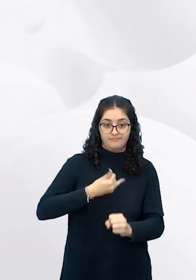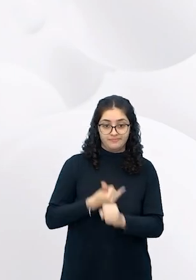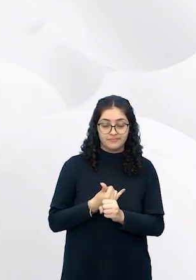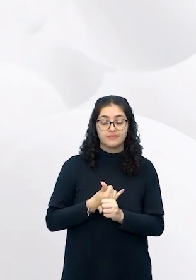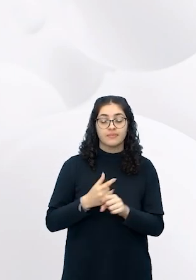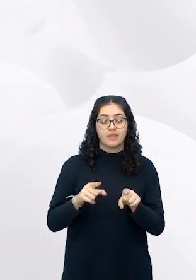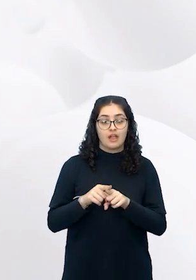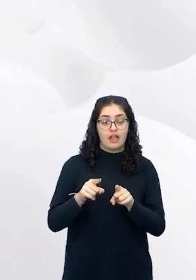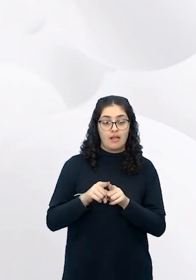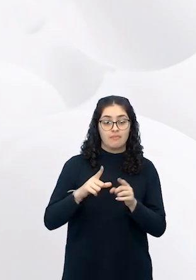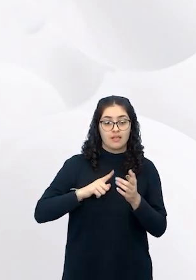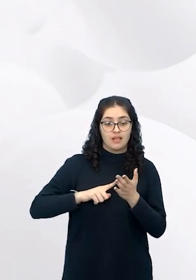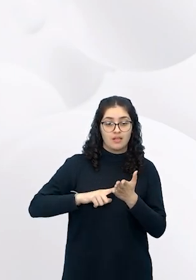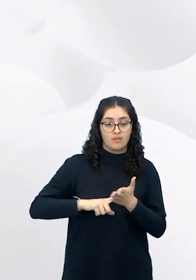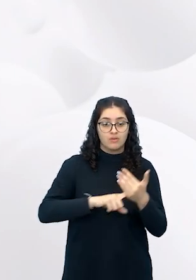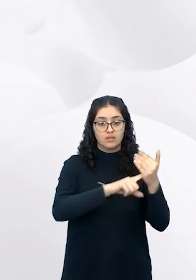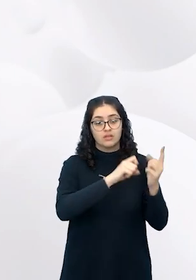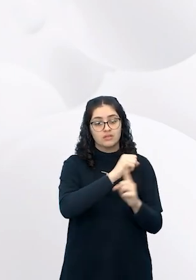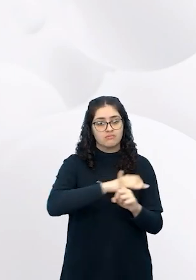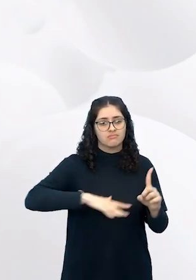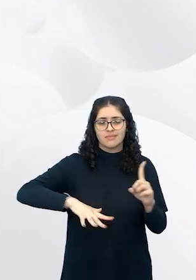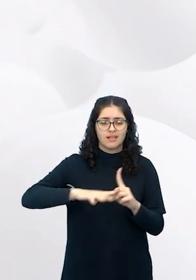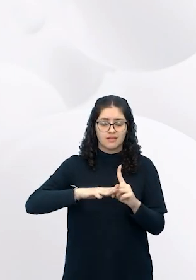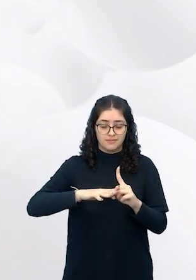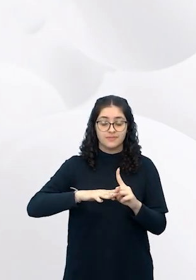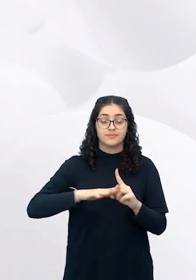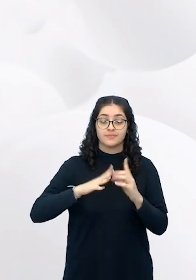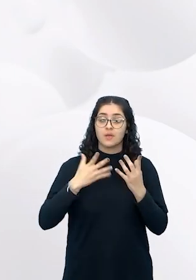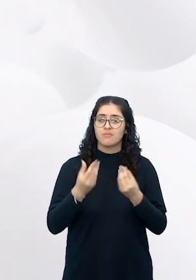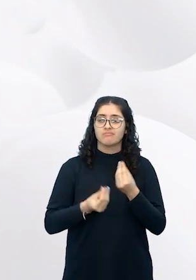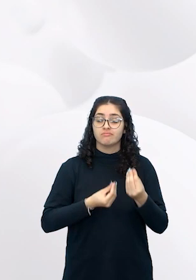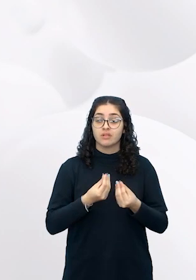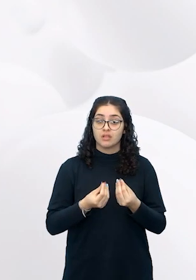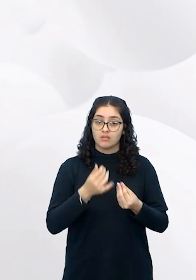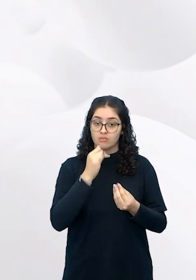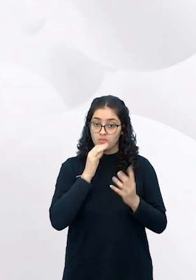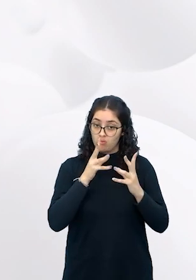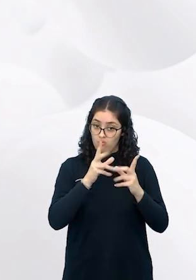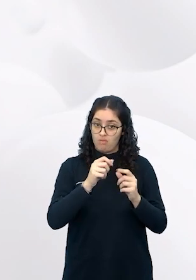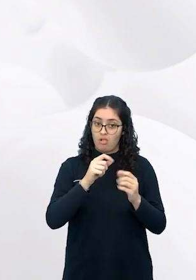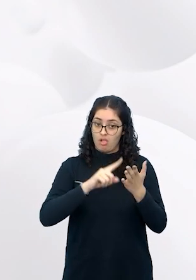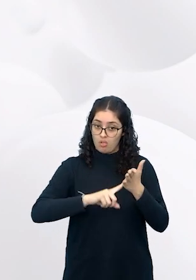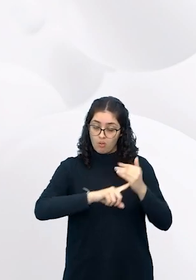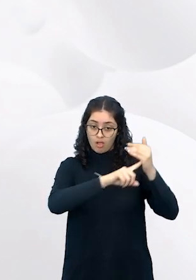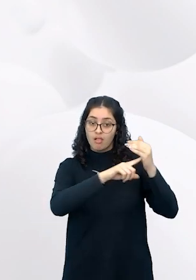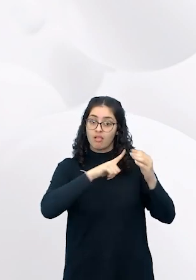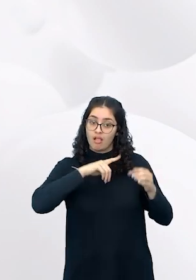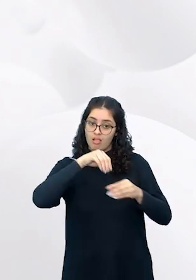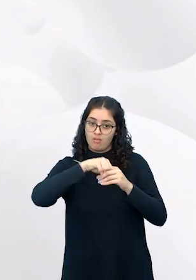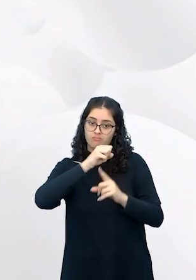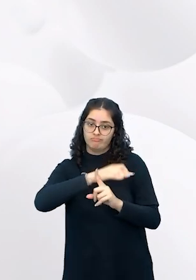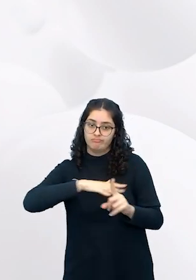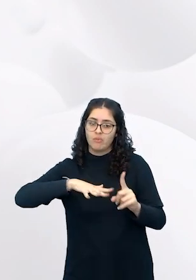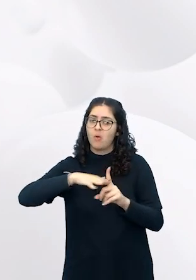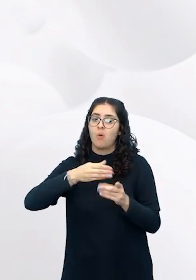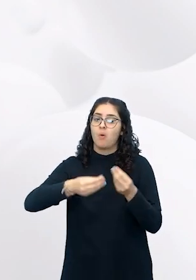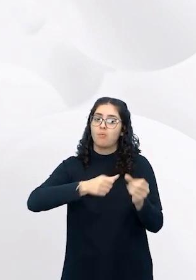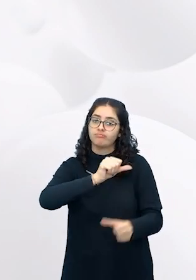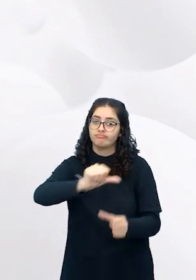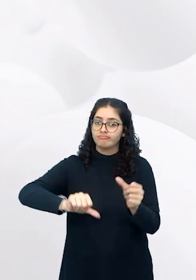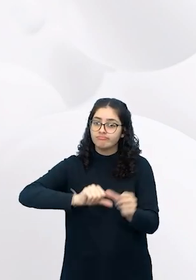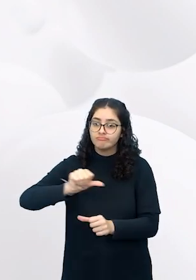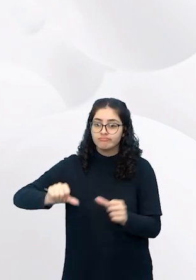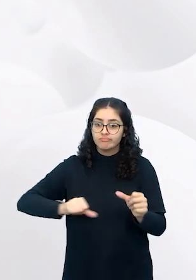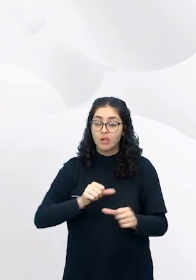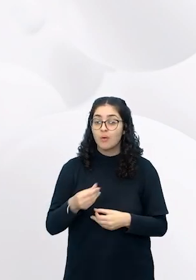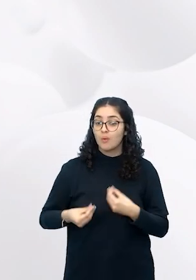tenho tecnologia e sociedade. Então, como a tecnologia, ela permeia a sociedade, como ela modifica a sociedade, como que é modificado